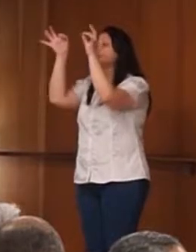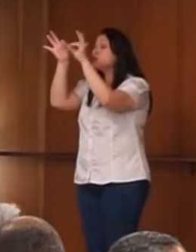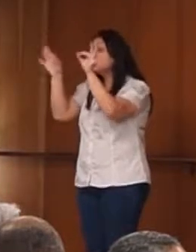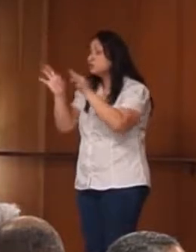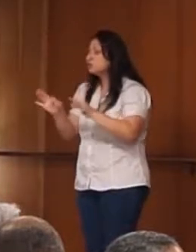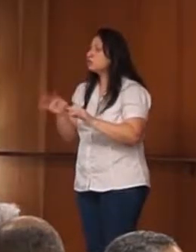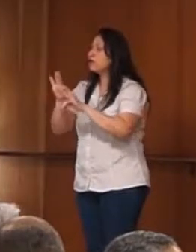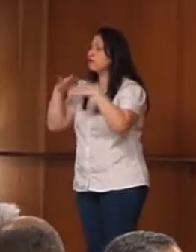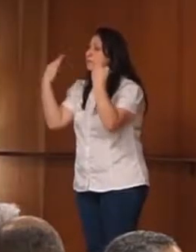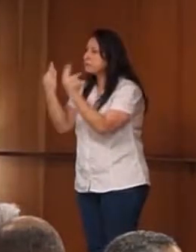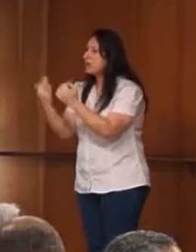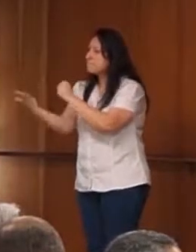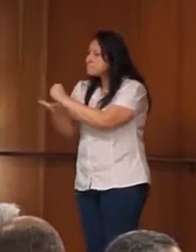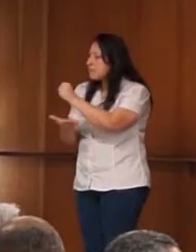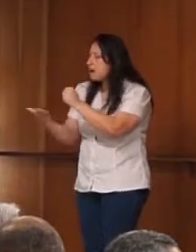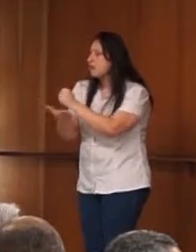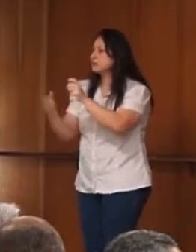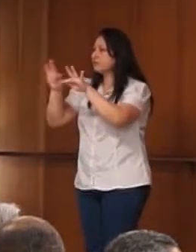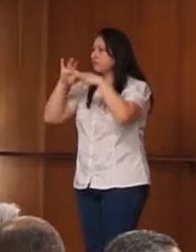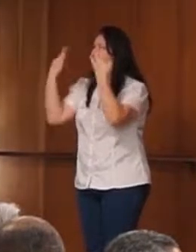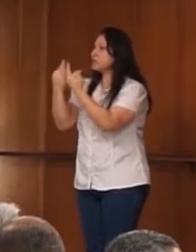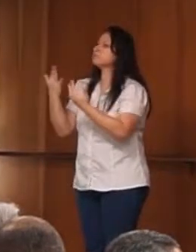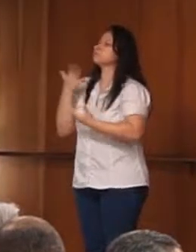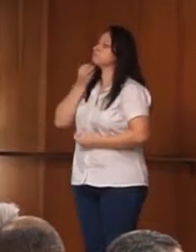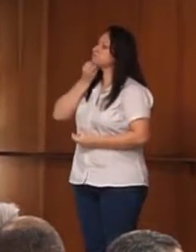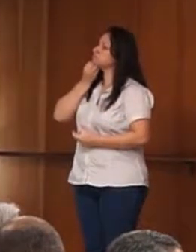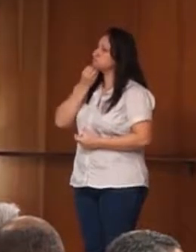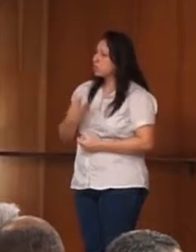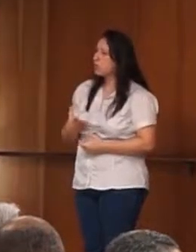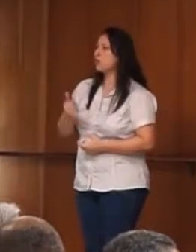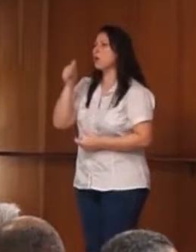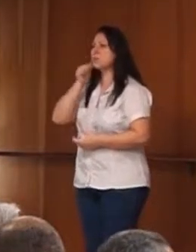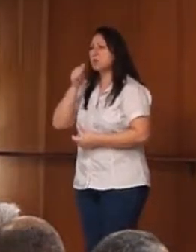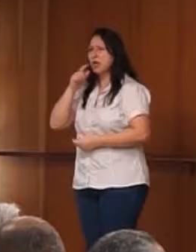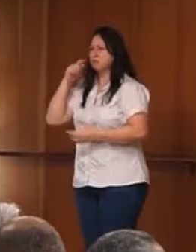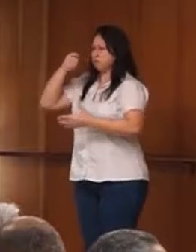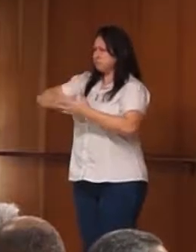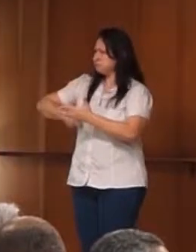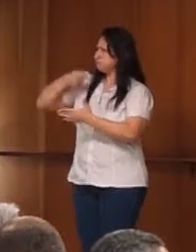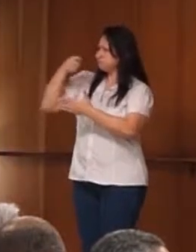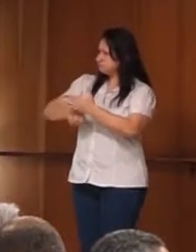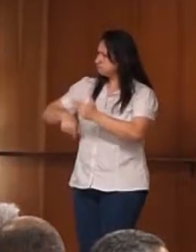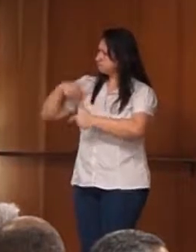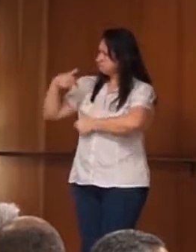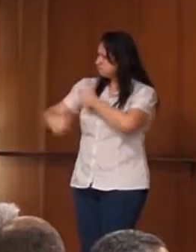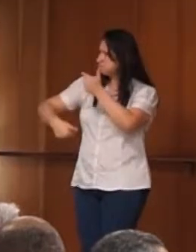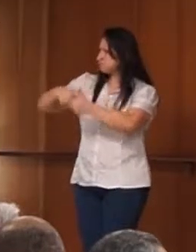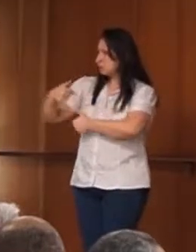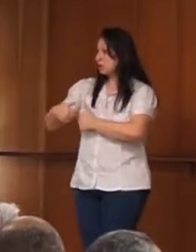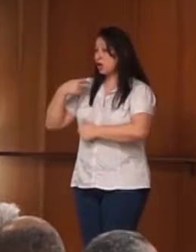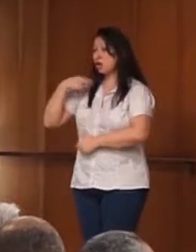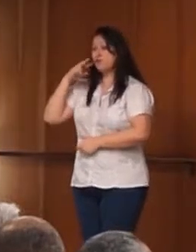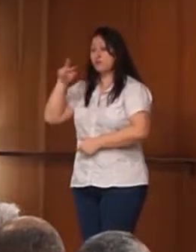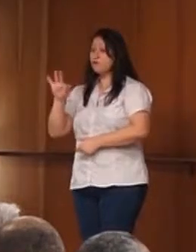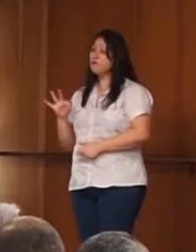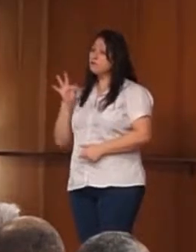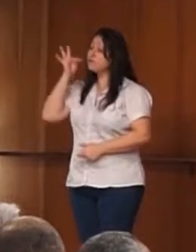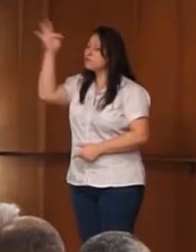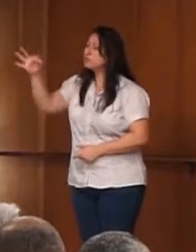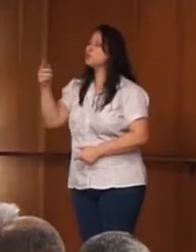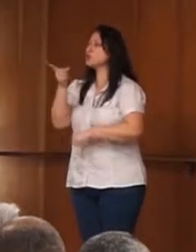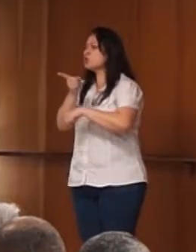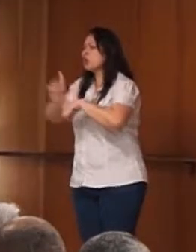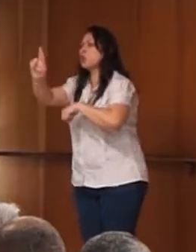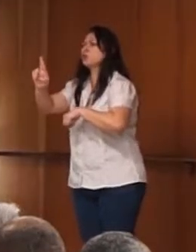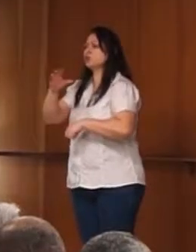uma pessoa, uma mulher espartana, e queria ver os filhos, de fato, doutores, né, na cabeça dela.